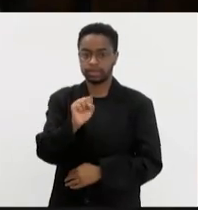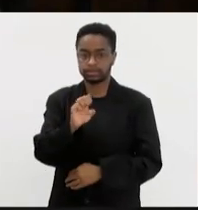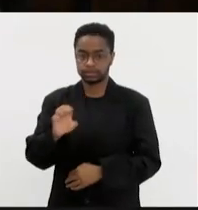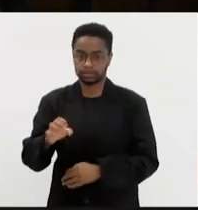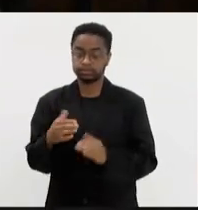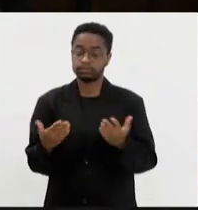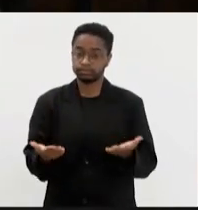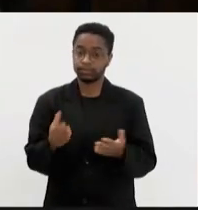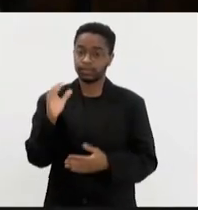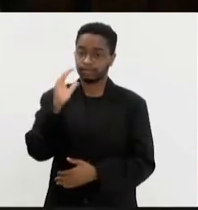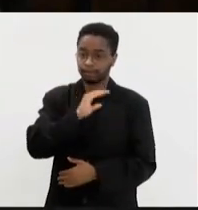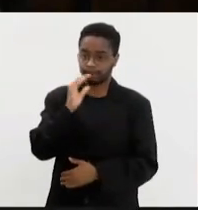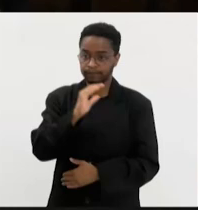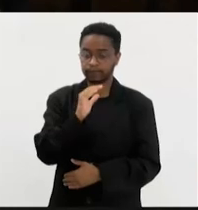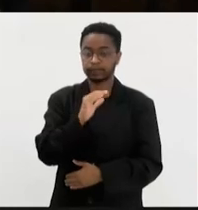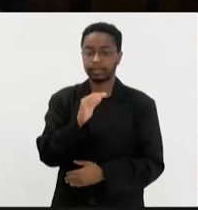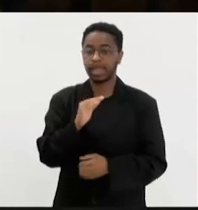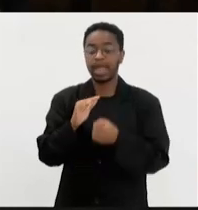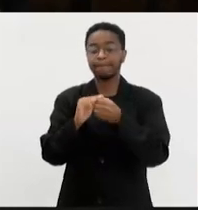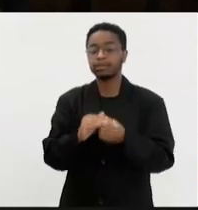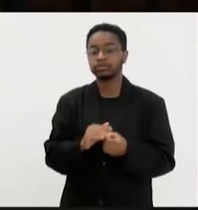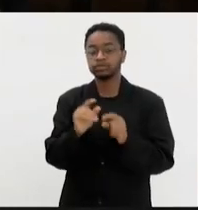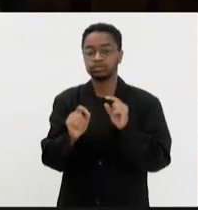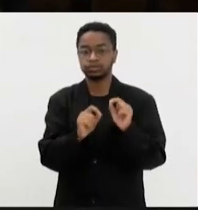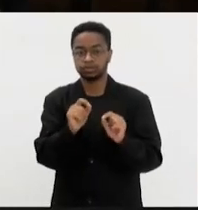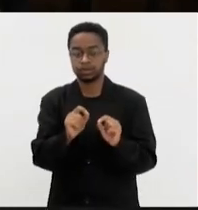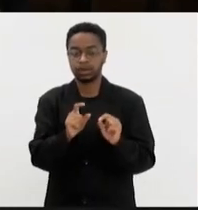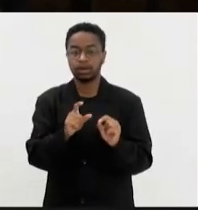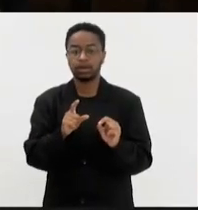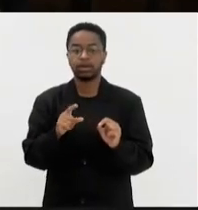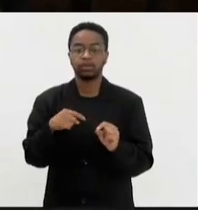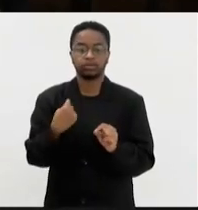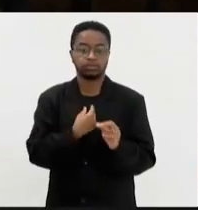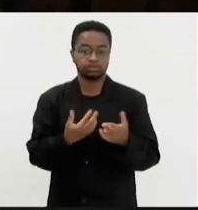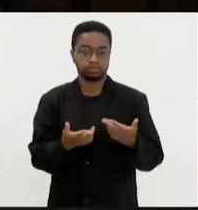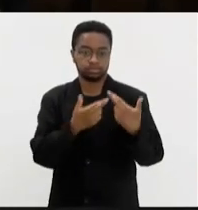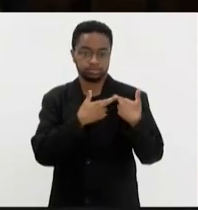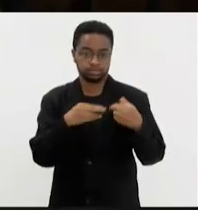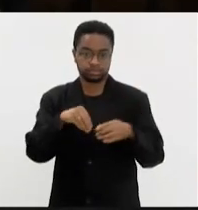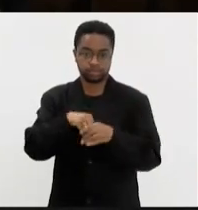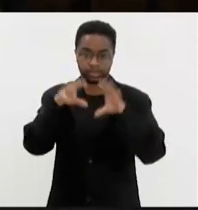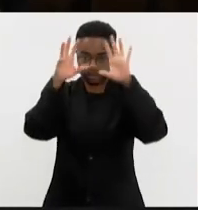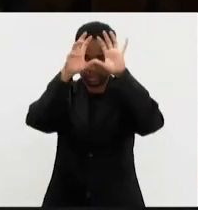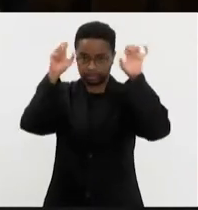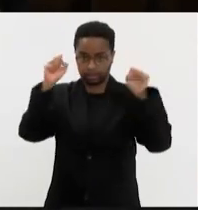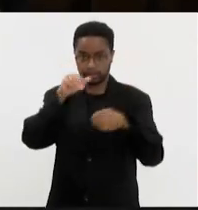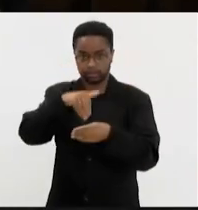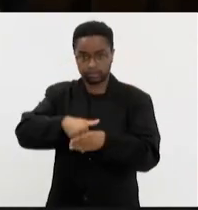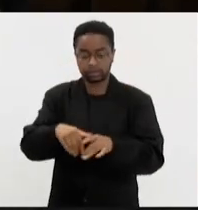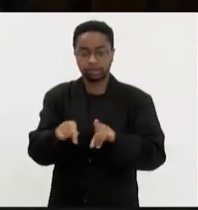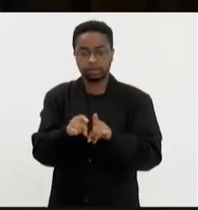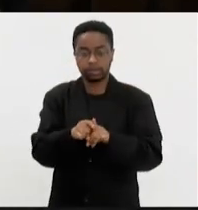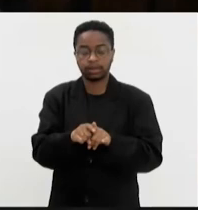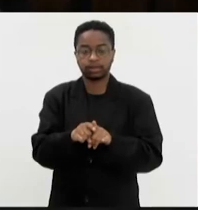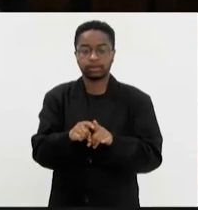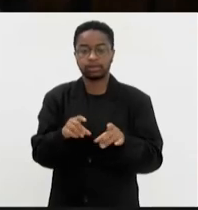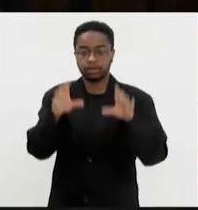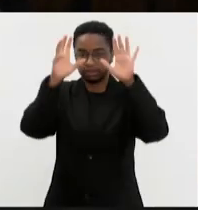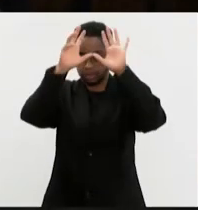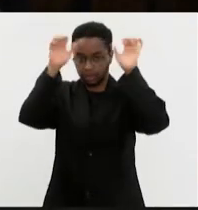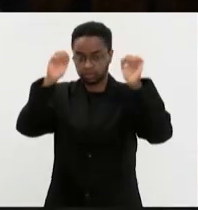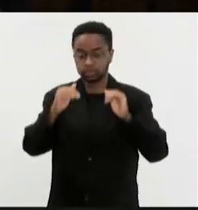rapidamente vetor repressivo a jurisprudência dos tribunais eleitorais regionais e o Tribunal Superior tem